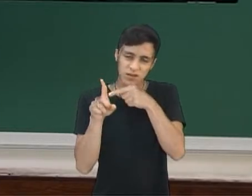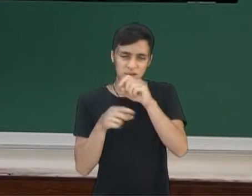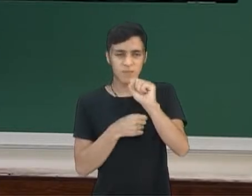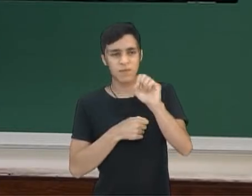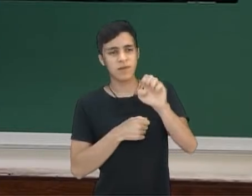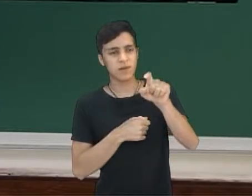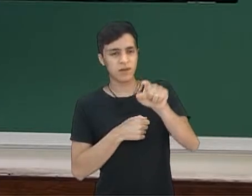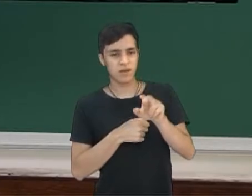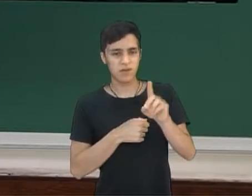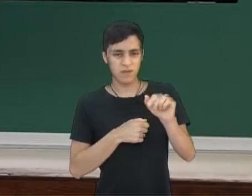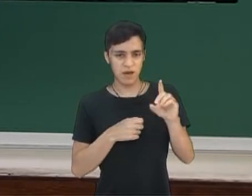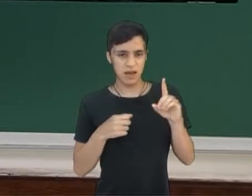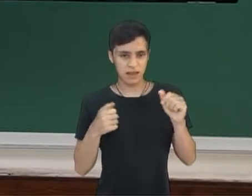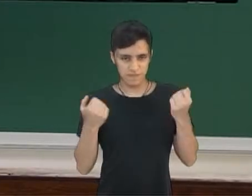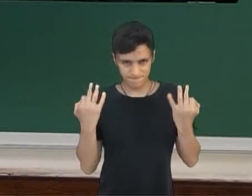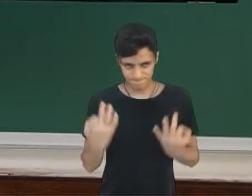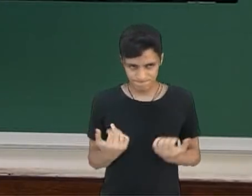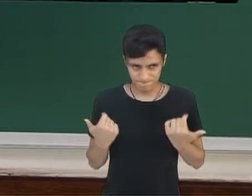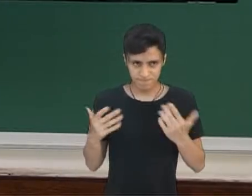sexuada, certo?